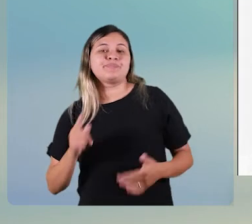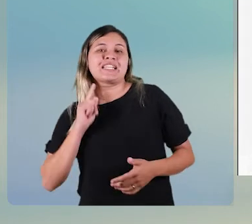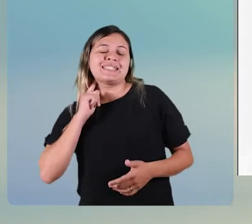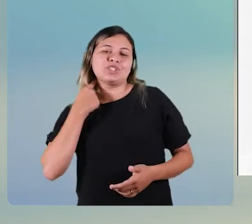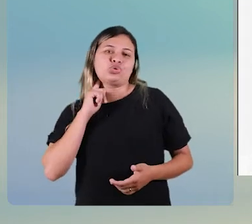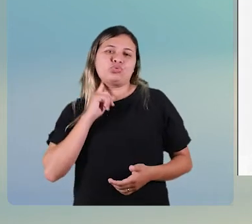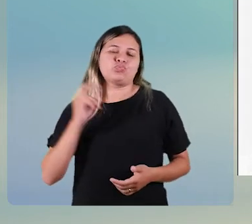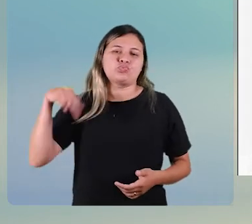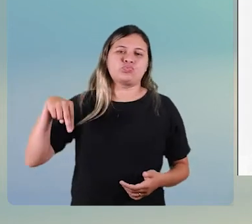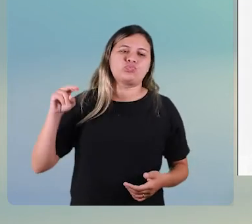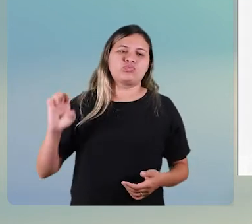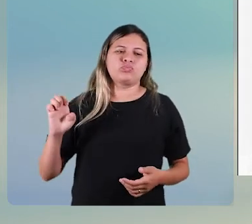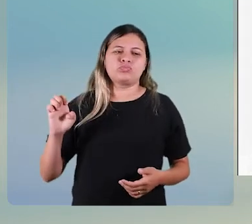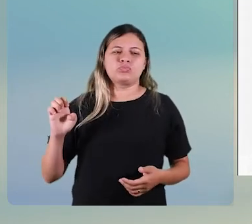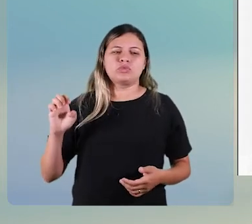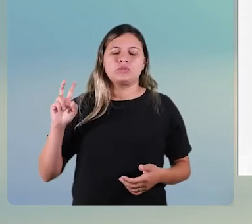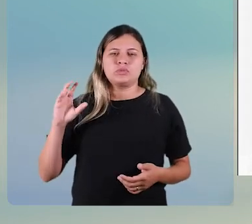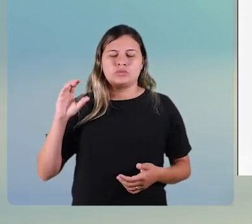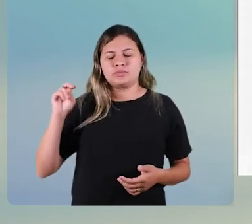pessoas pensam que o perigo